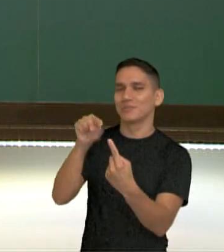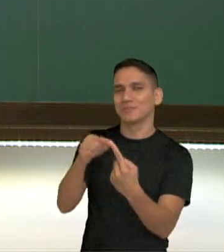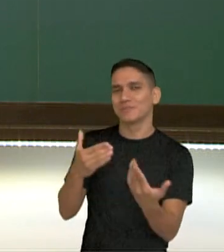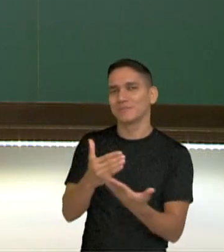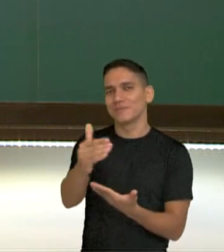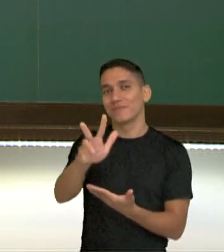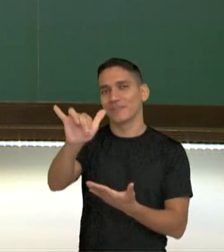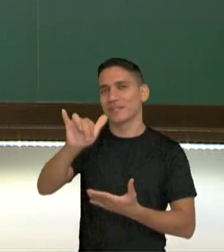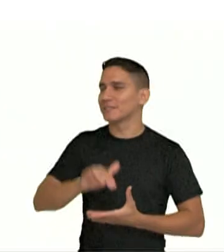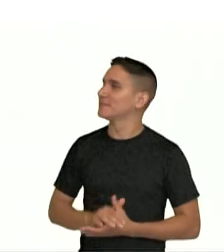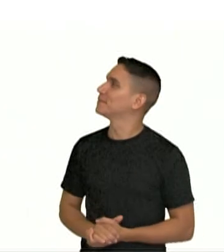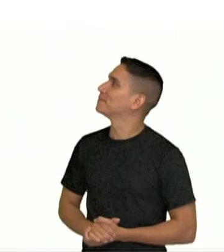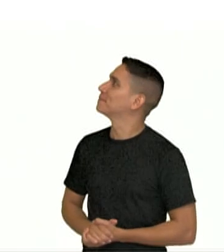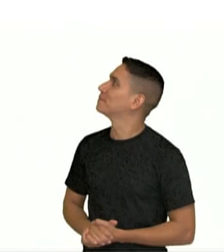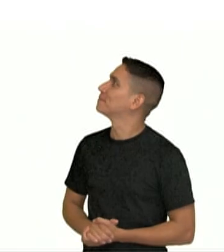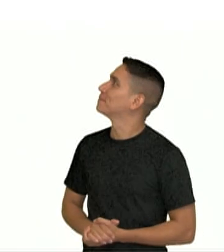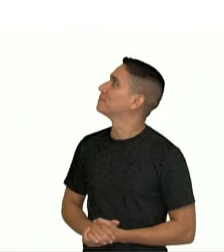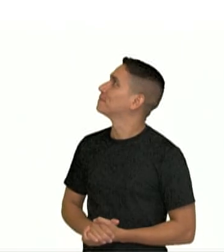hoje?